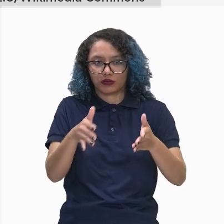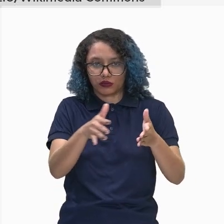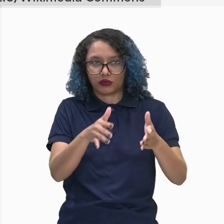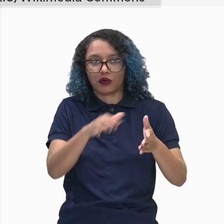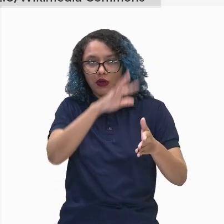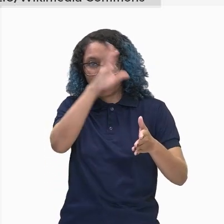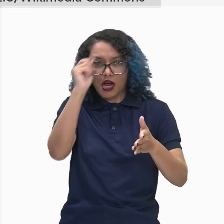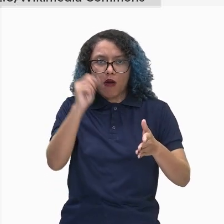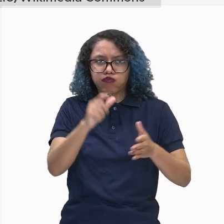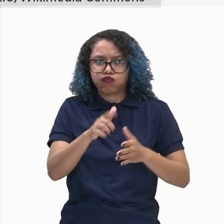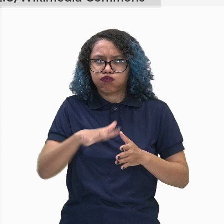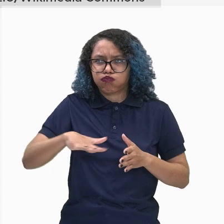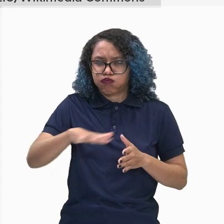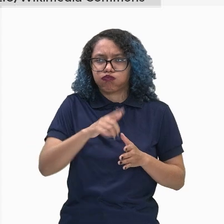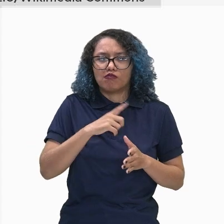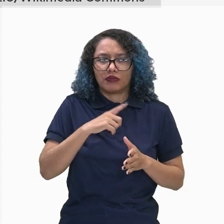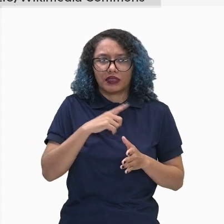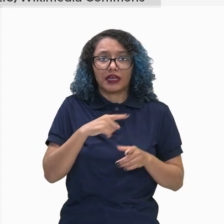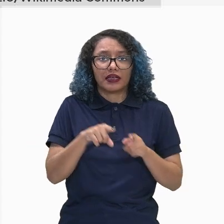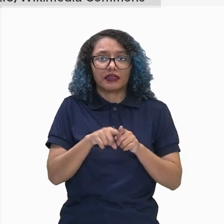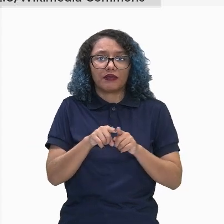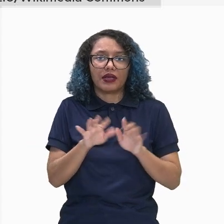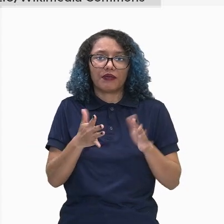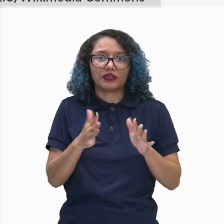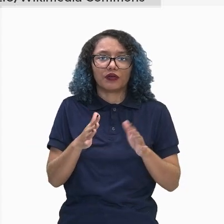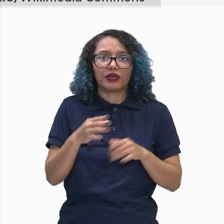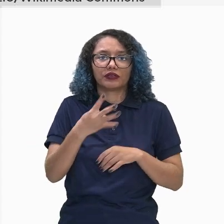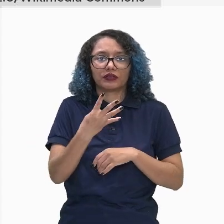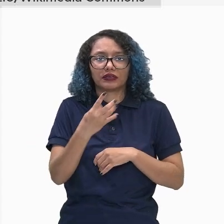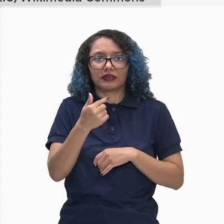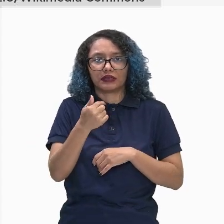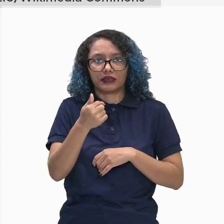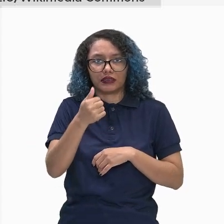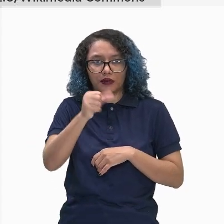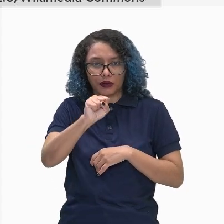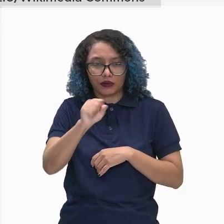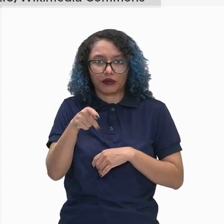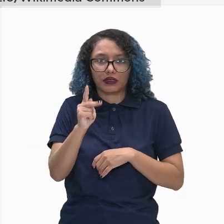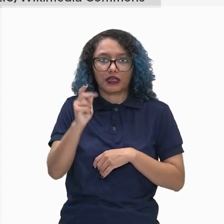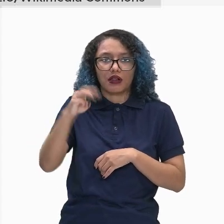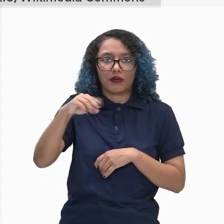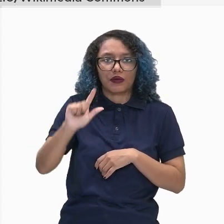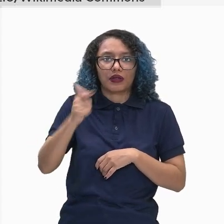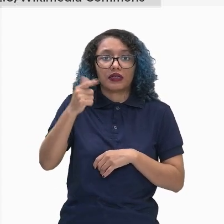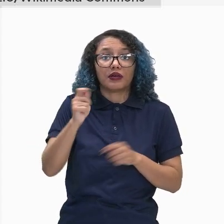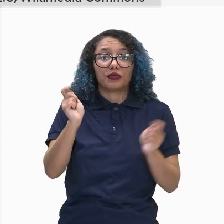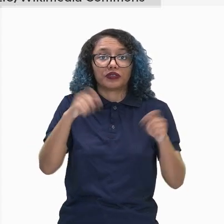de 478 km² e capacidade de geração de